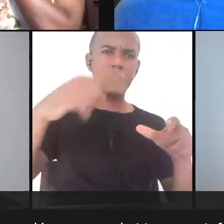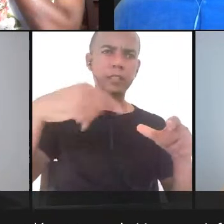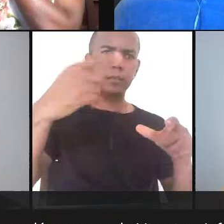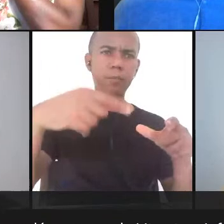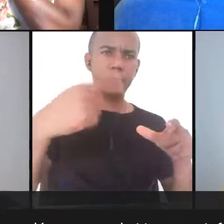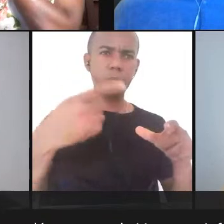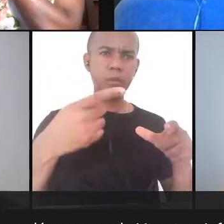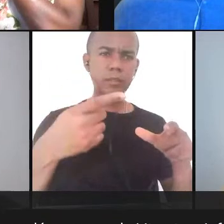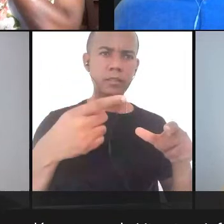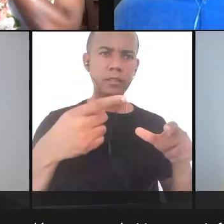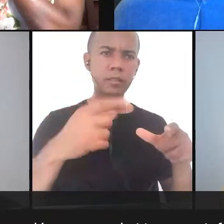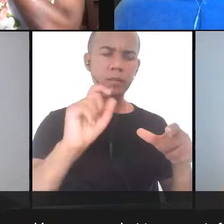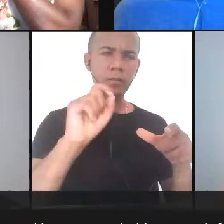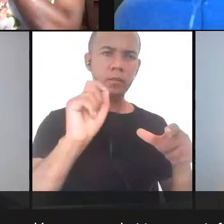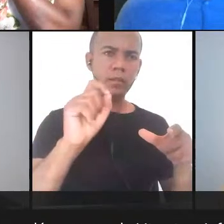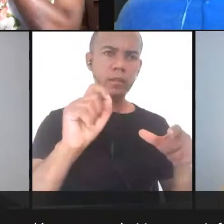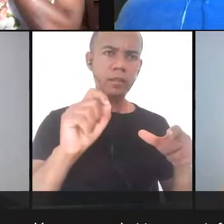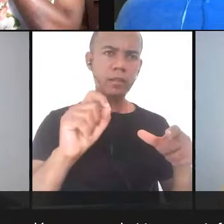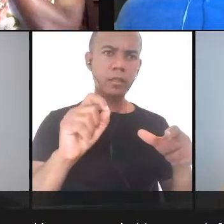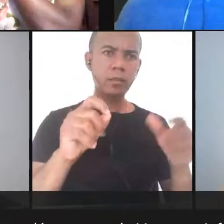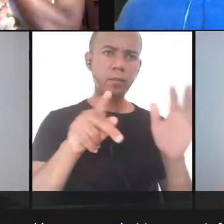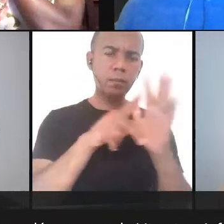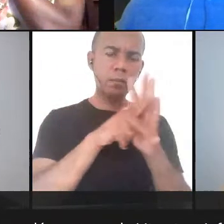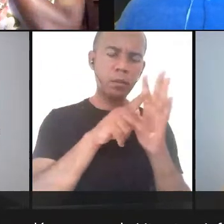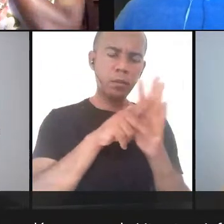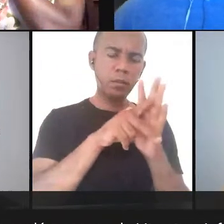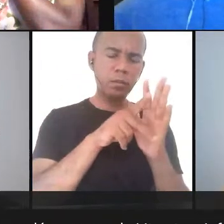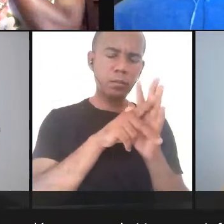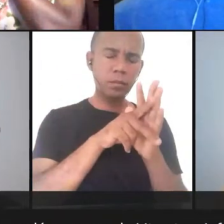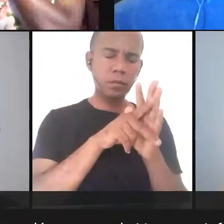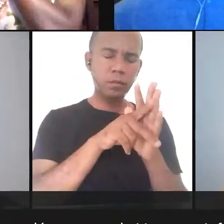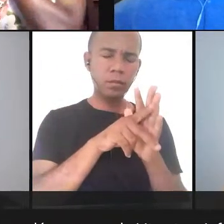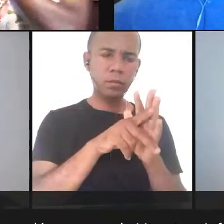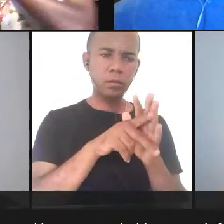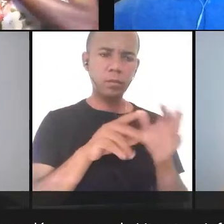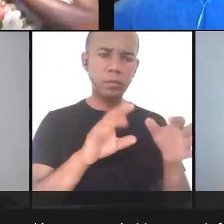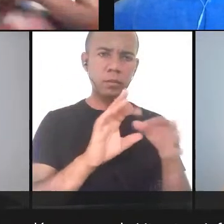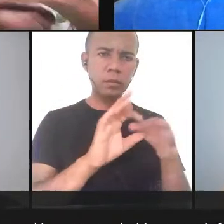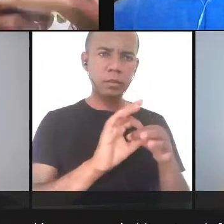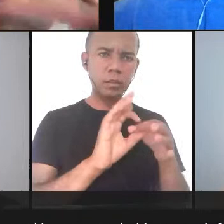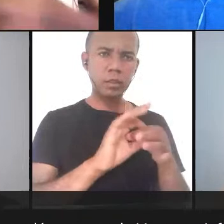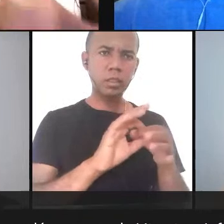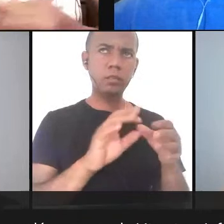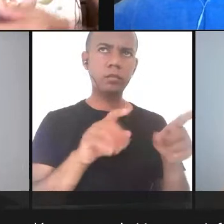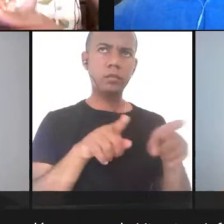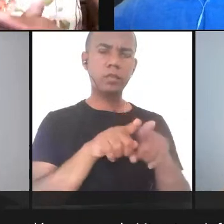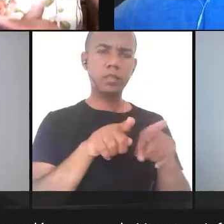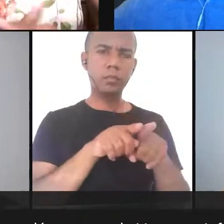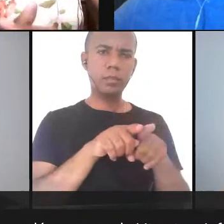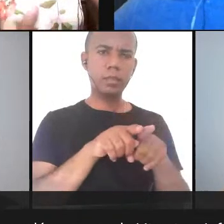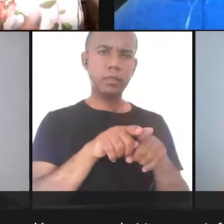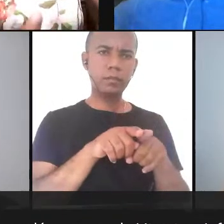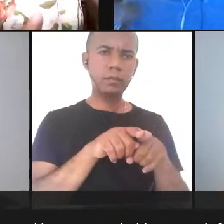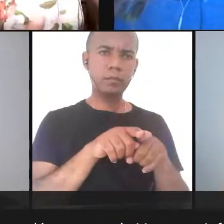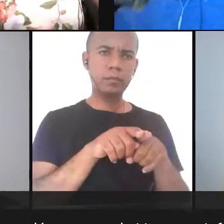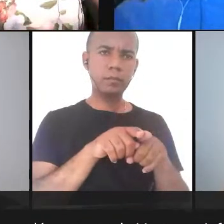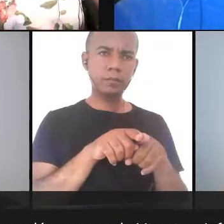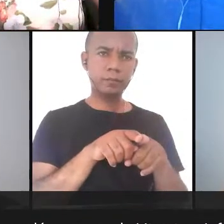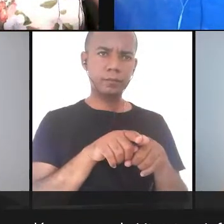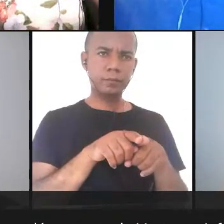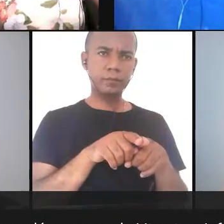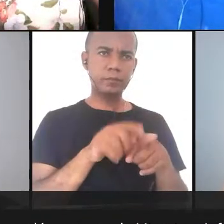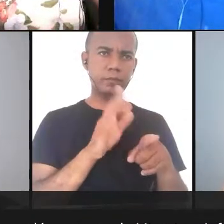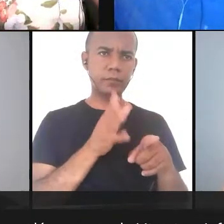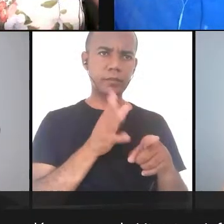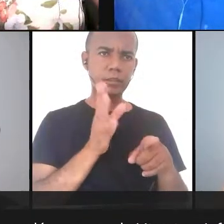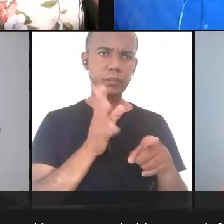20 anos em que esses livros deixaram de ser publicados. Um dos autores fundamentais na literatura